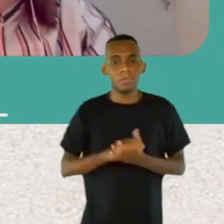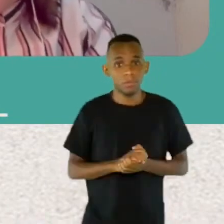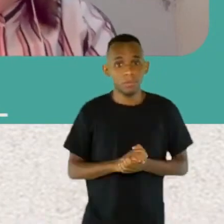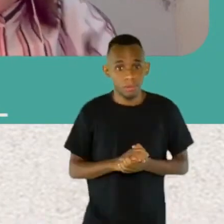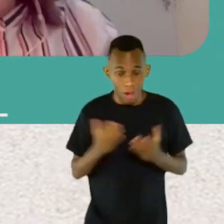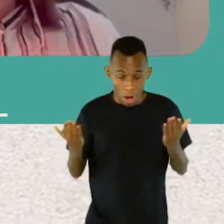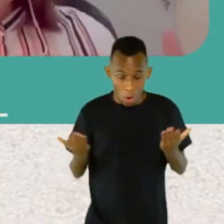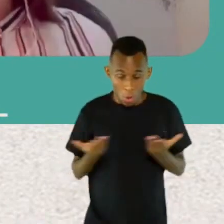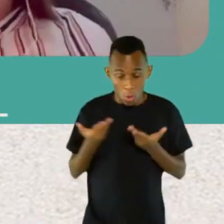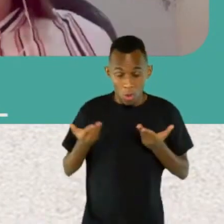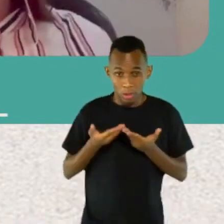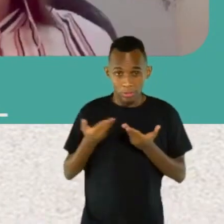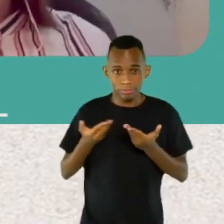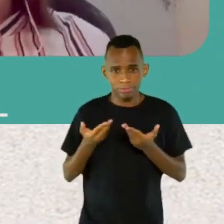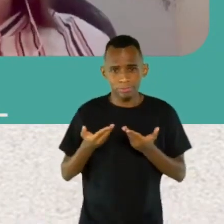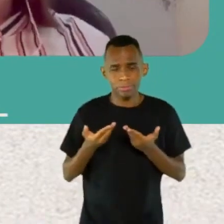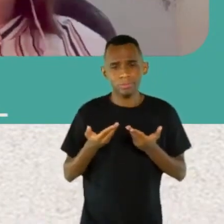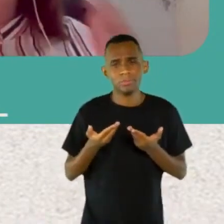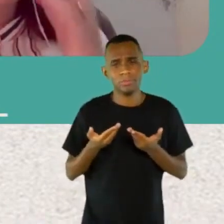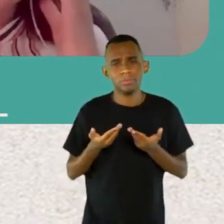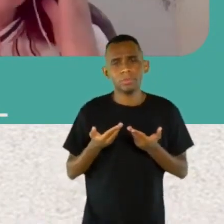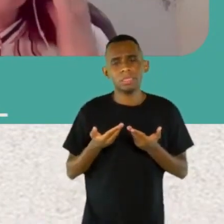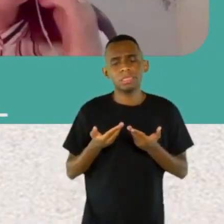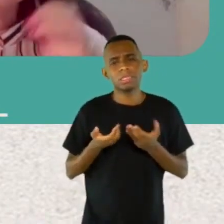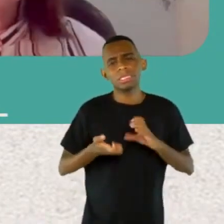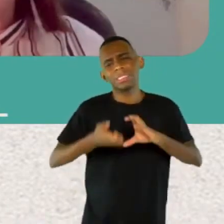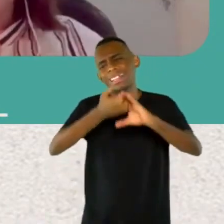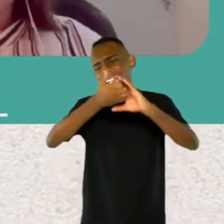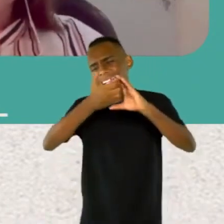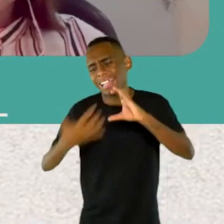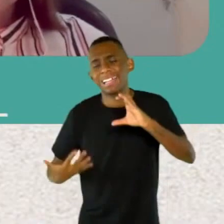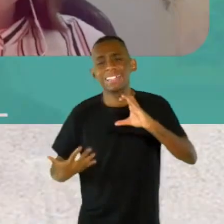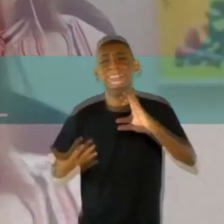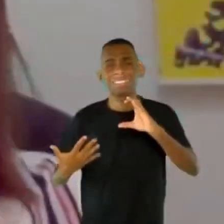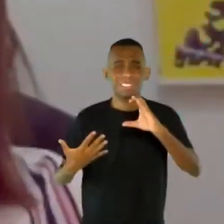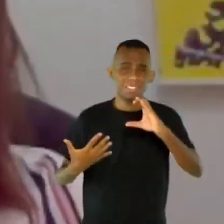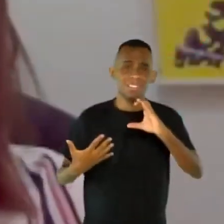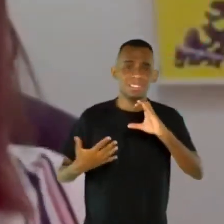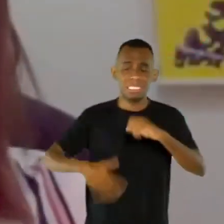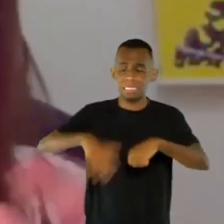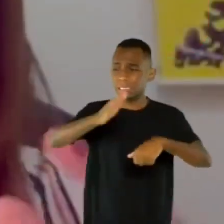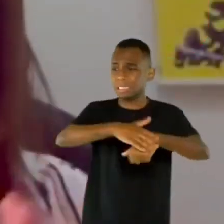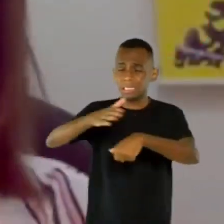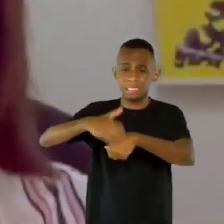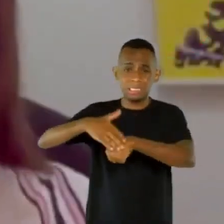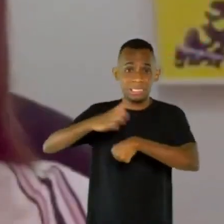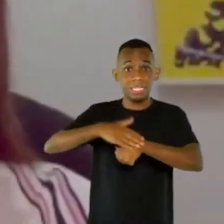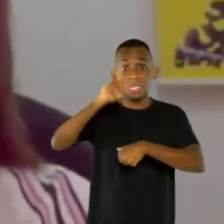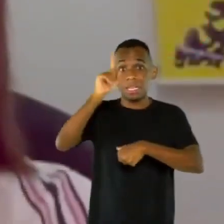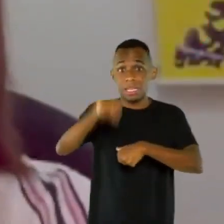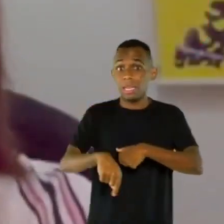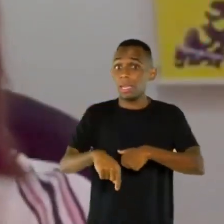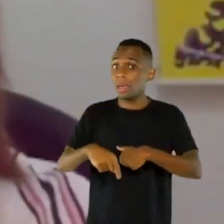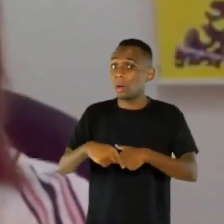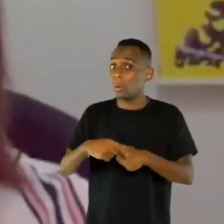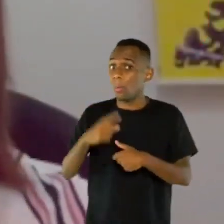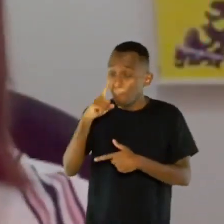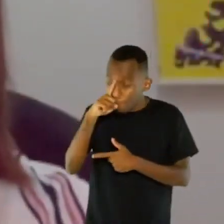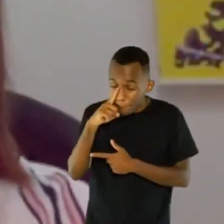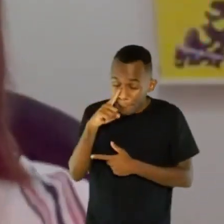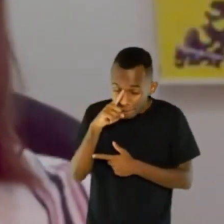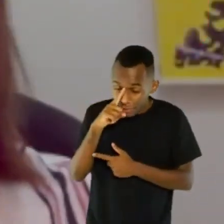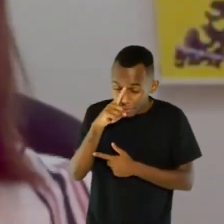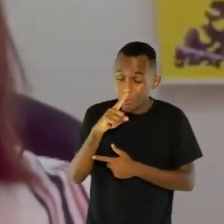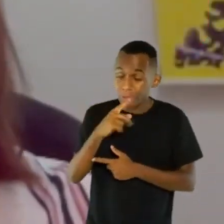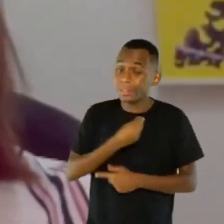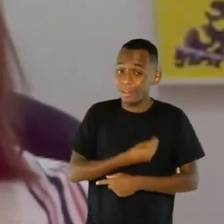agora, quanto a essa questão de estilo, olha, estilo eu acho que é uma armadilha terrível para a vida de um